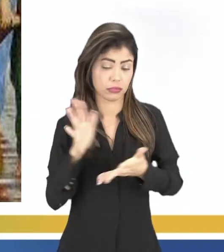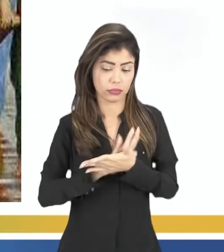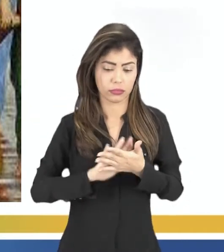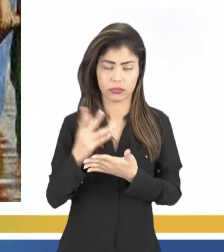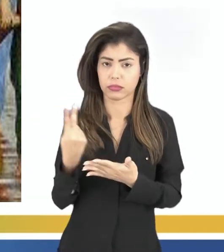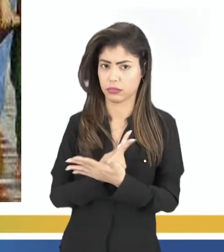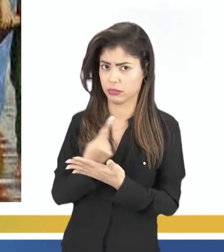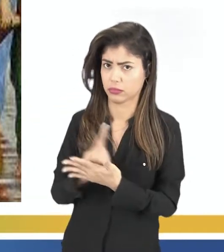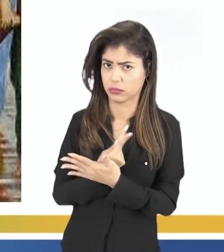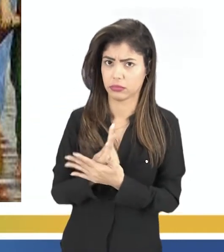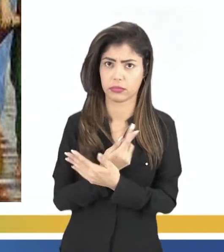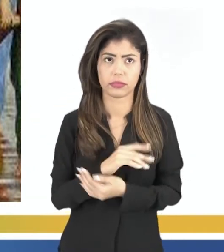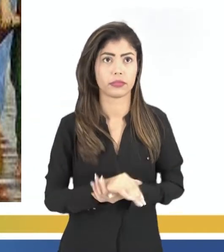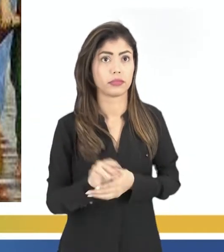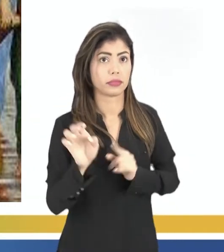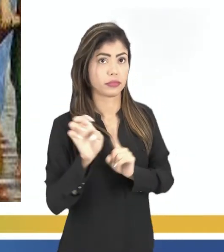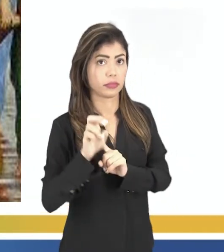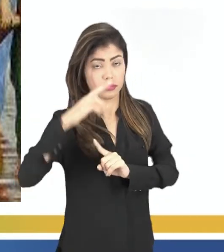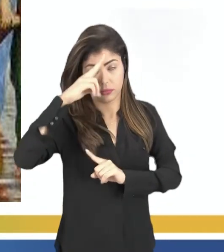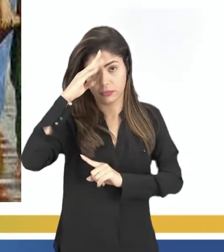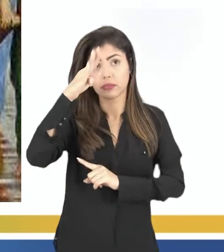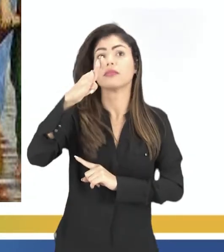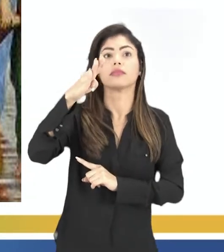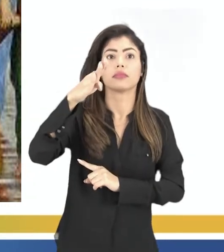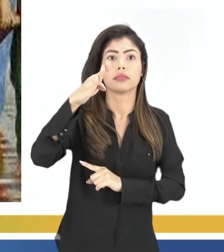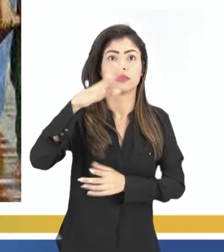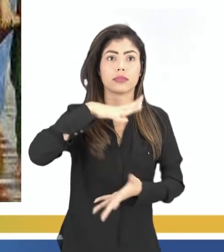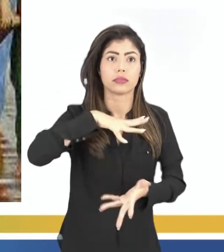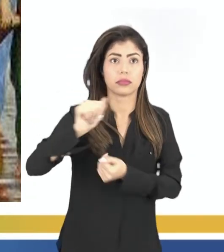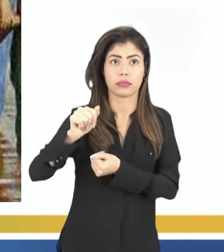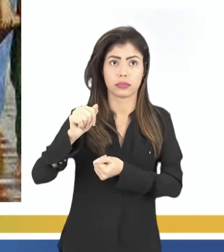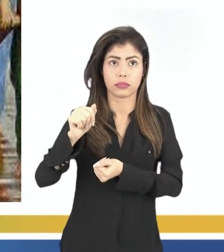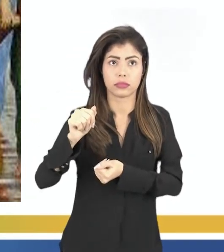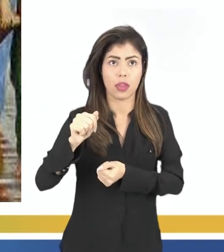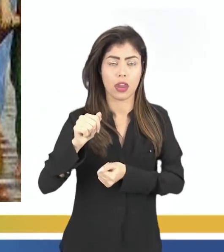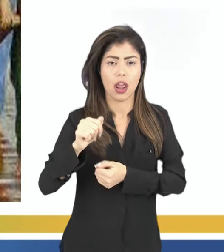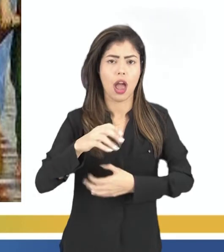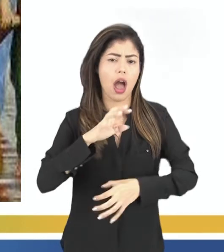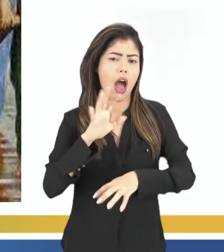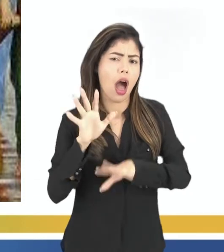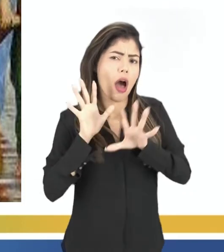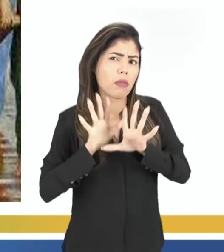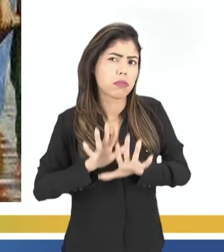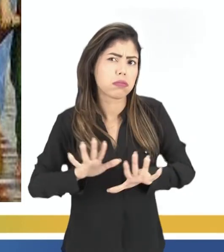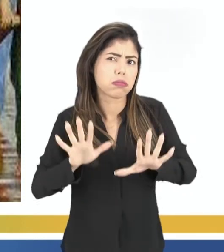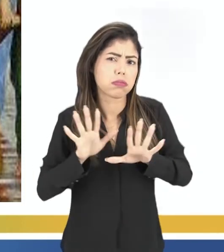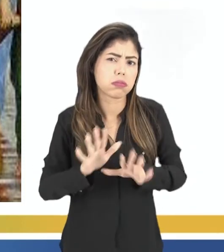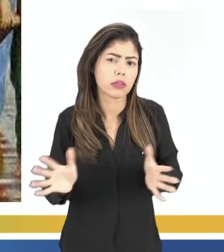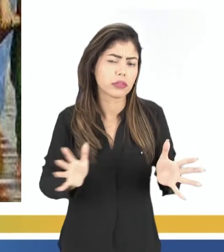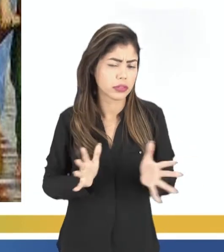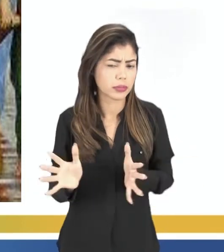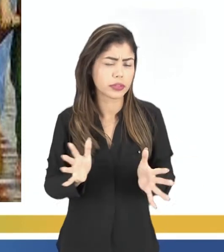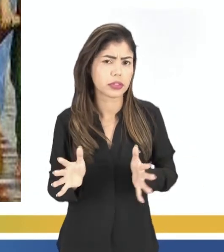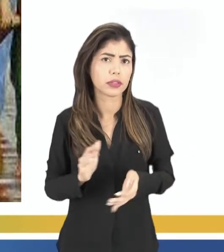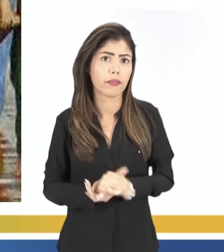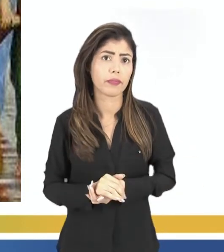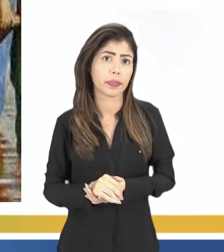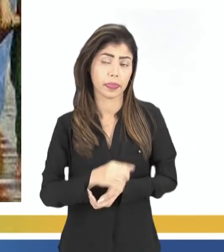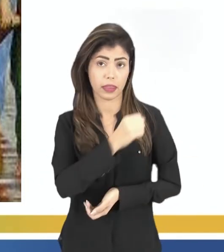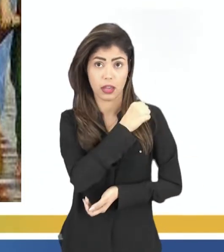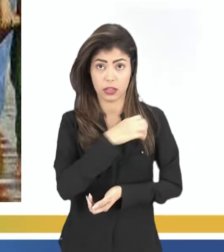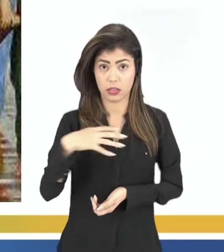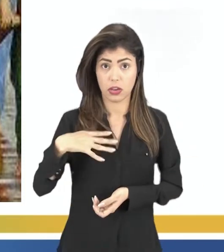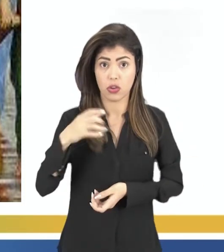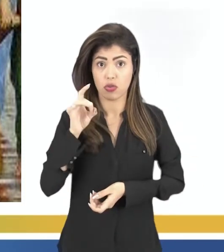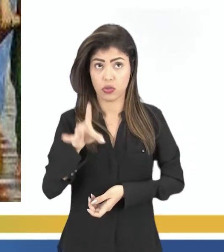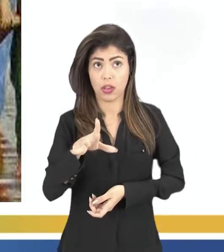intelecto divino. A E, ordem intrínseca do mundo por meio da sensibilidade. Sensibilidade está mais Aristóteles, a questão está falando de Platão.